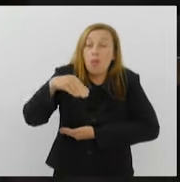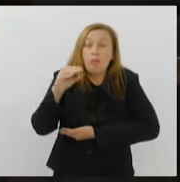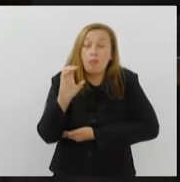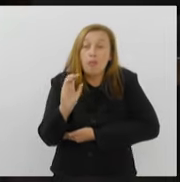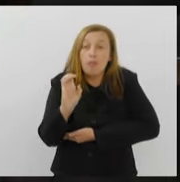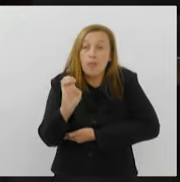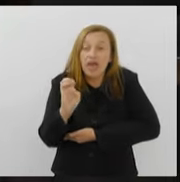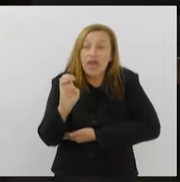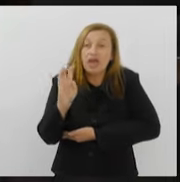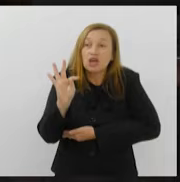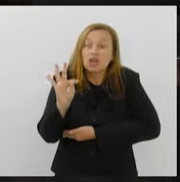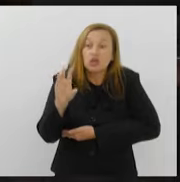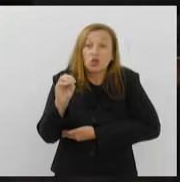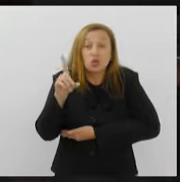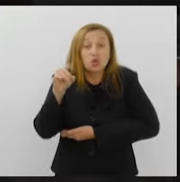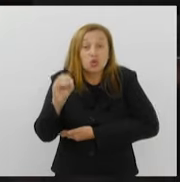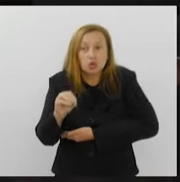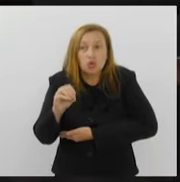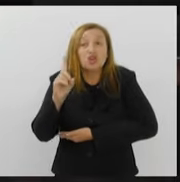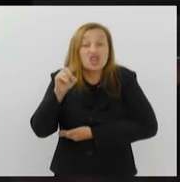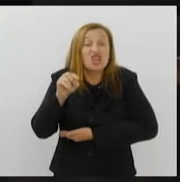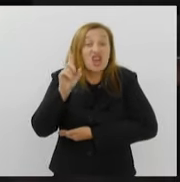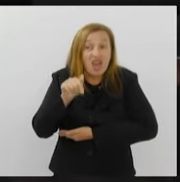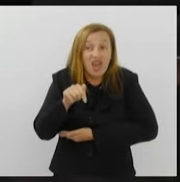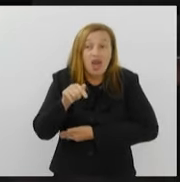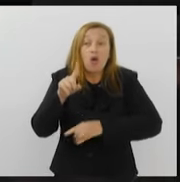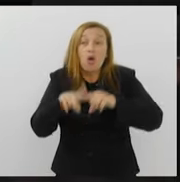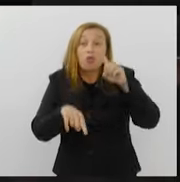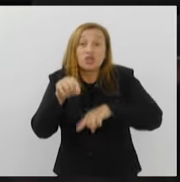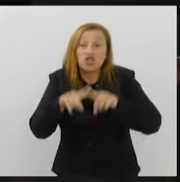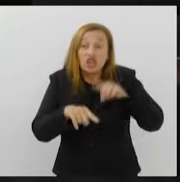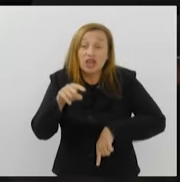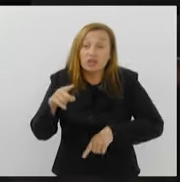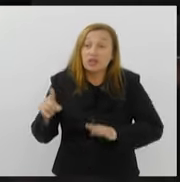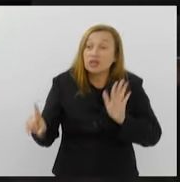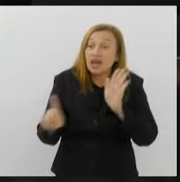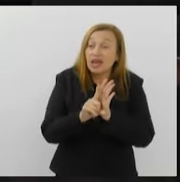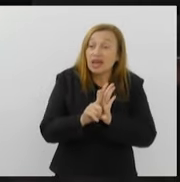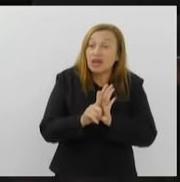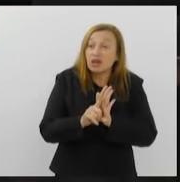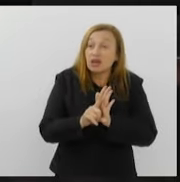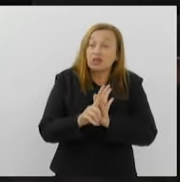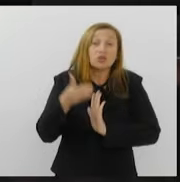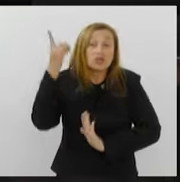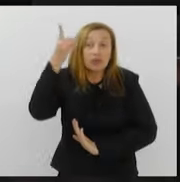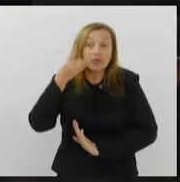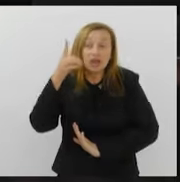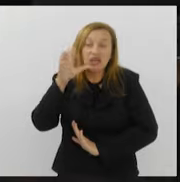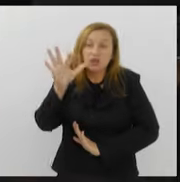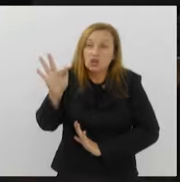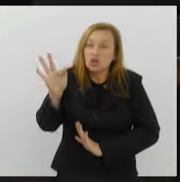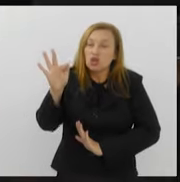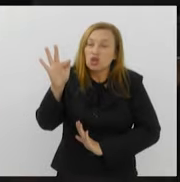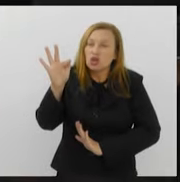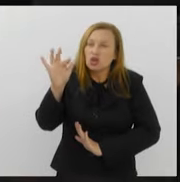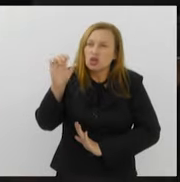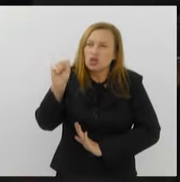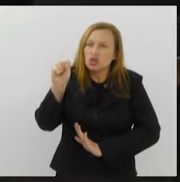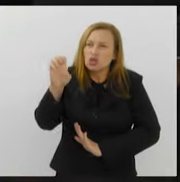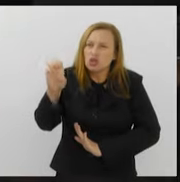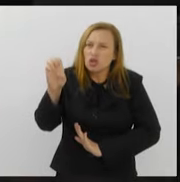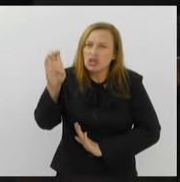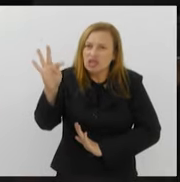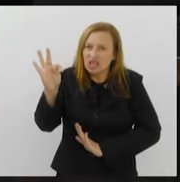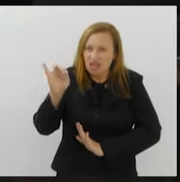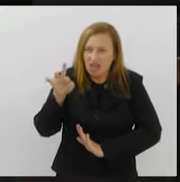colocado a partir da sistolia fetal, que é o objeto da lei do deputado Sóstenes. Eu não estou discutindo outras questões, eu